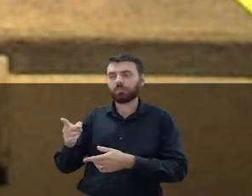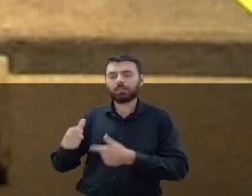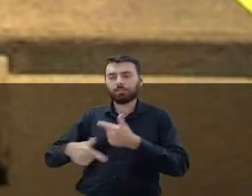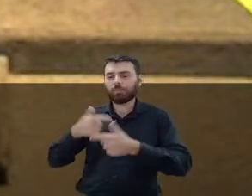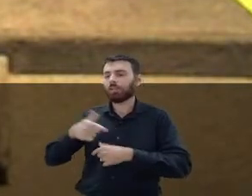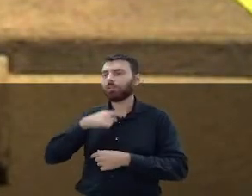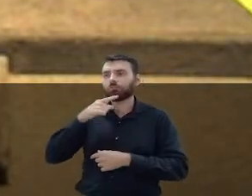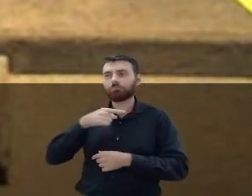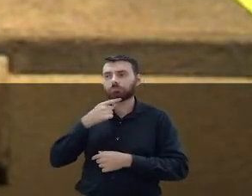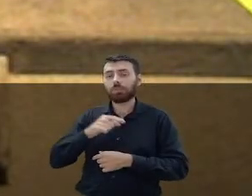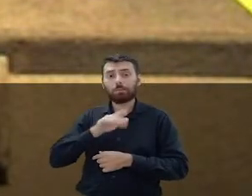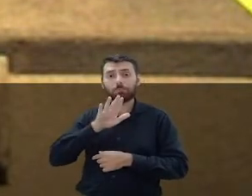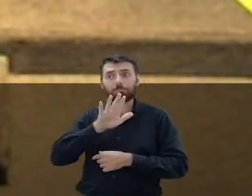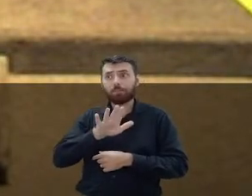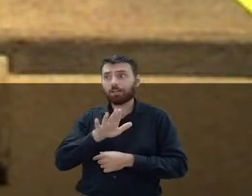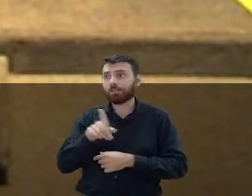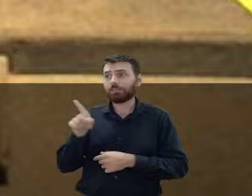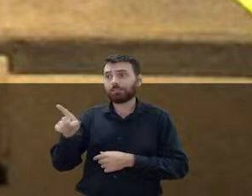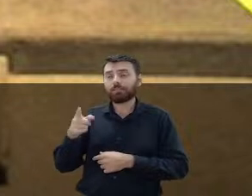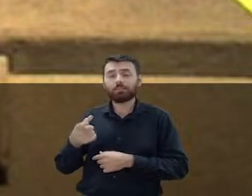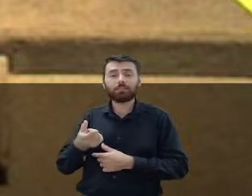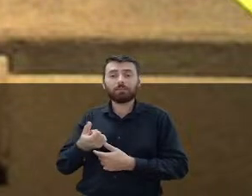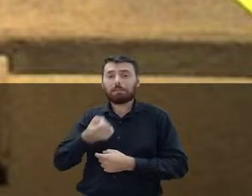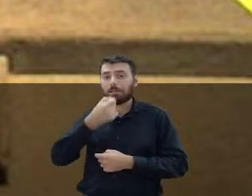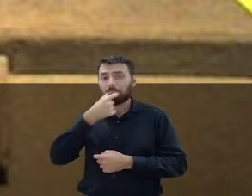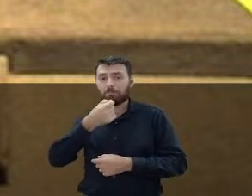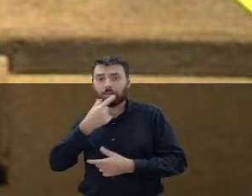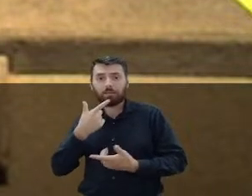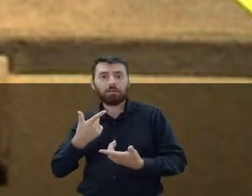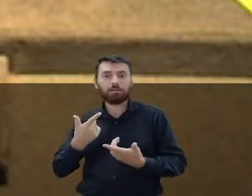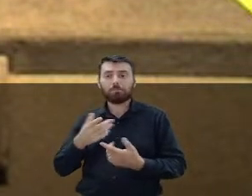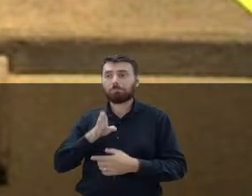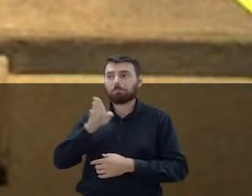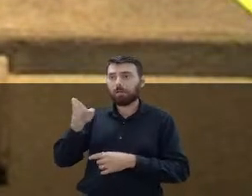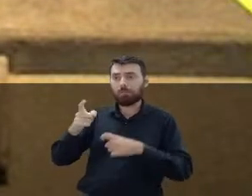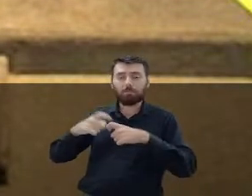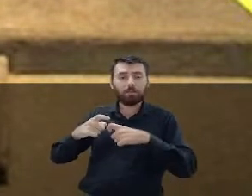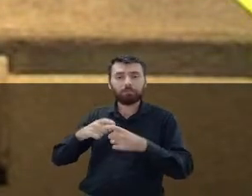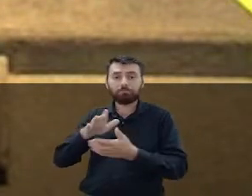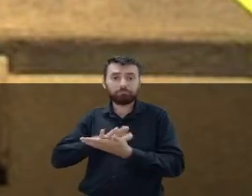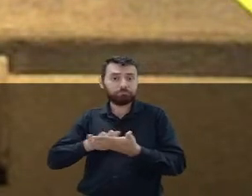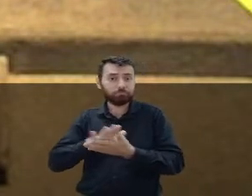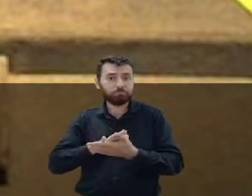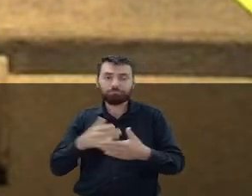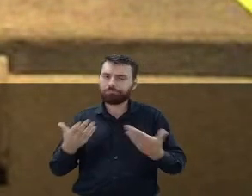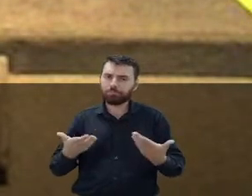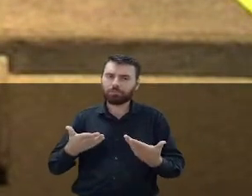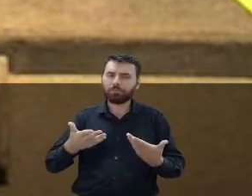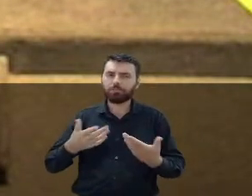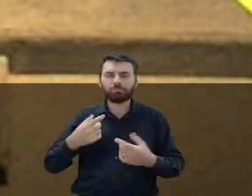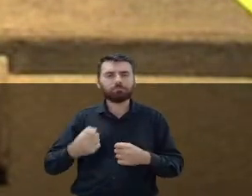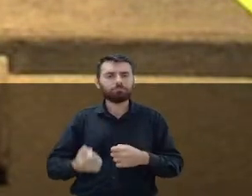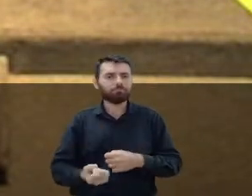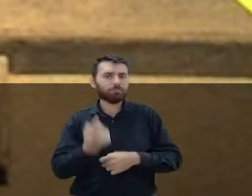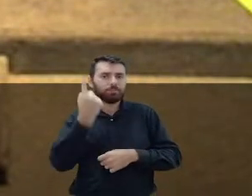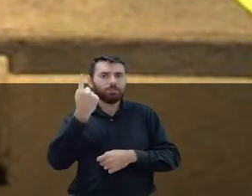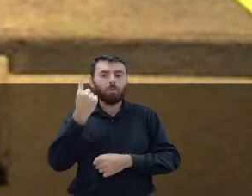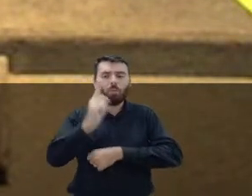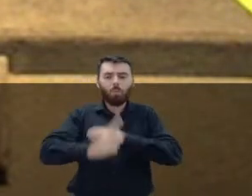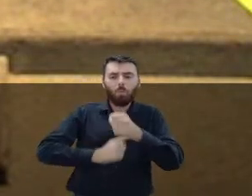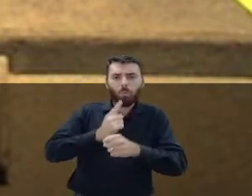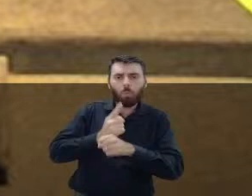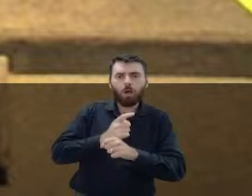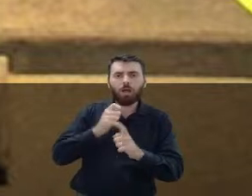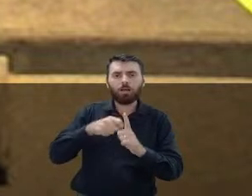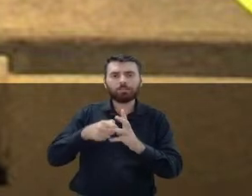seria razoável que, durante nesse curto período de 1 ano e 6 meses, tenha a parte desencadeado doença